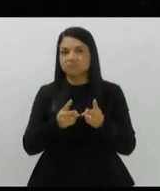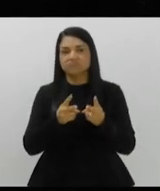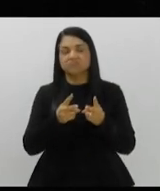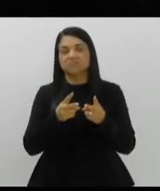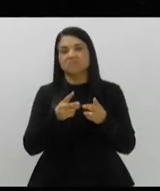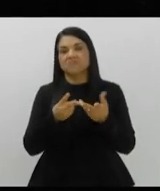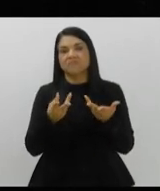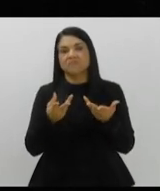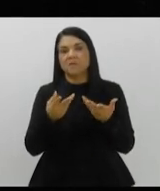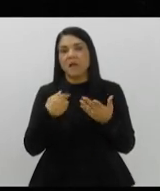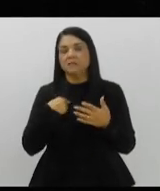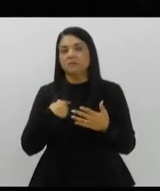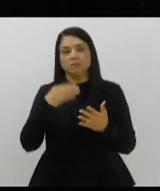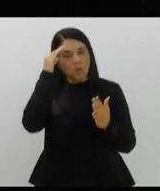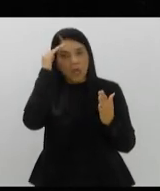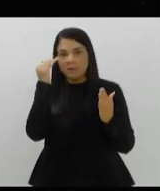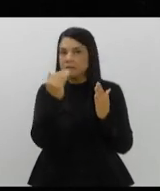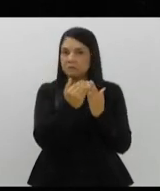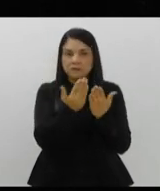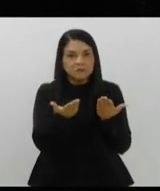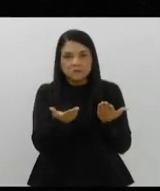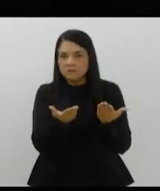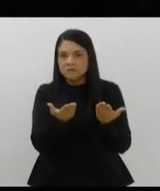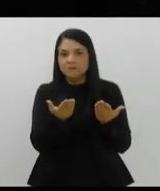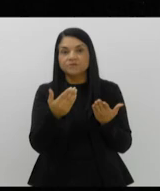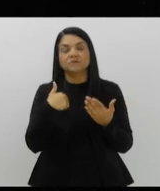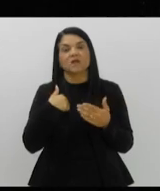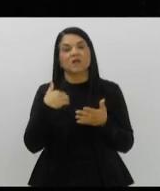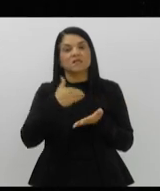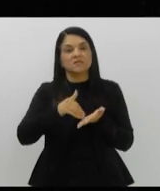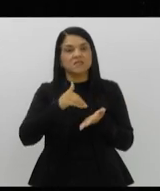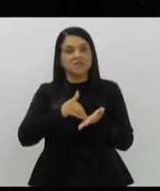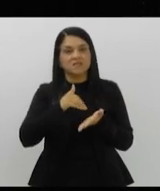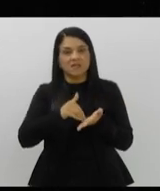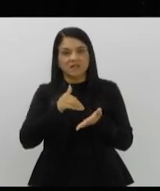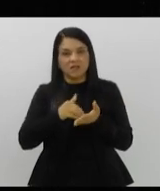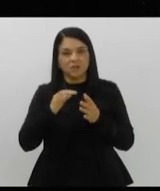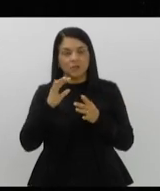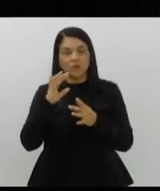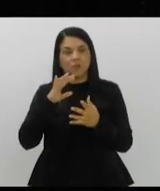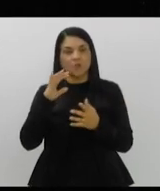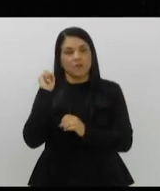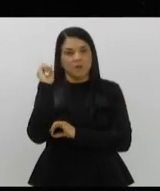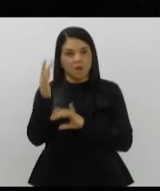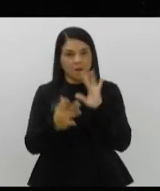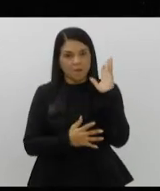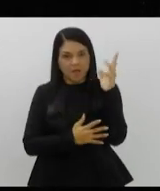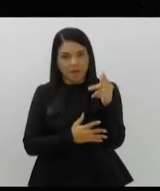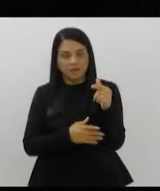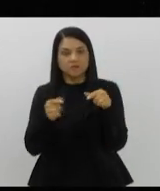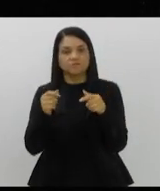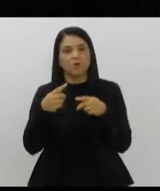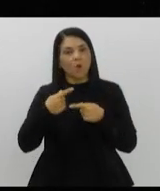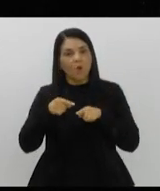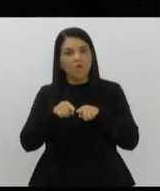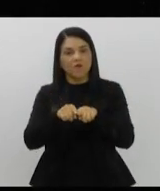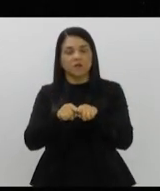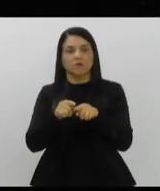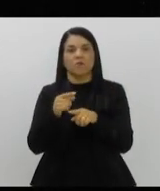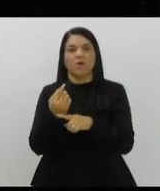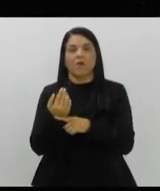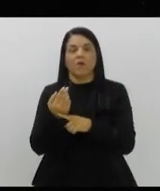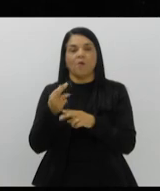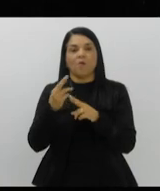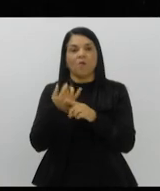estava na Secretaria do Ambiente que a gente fez um convênio com a UERJ e com recursos do FECAM, a UERJ